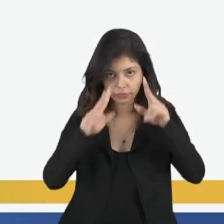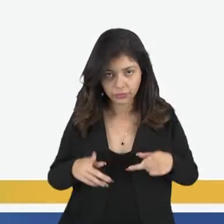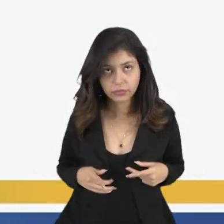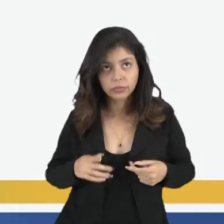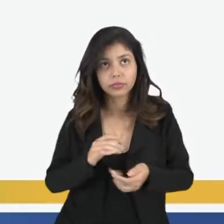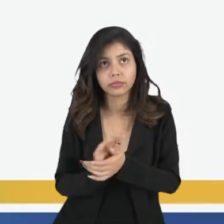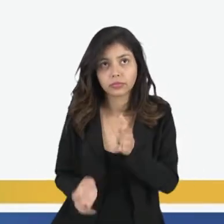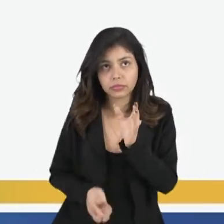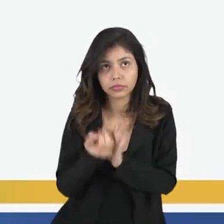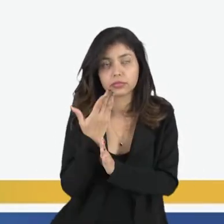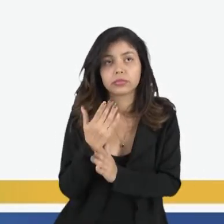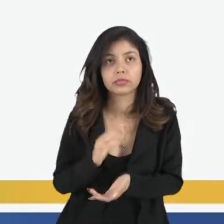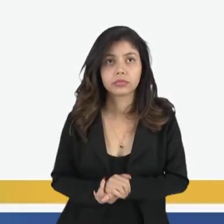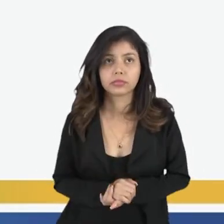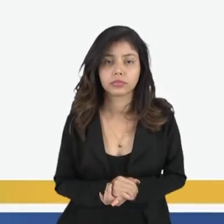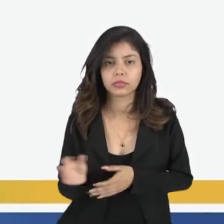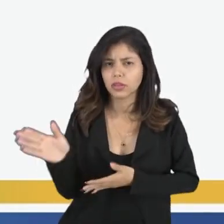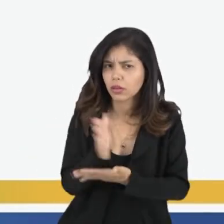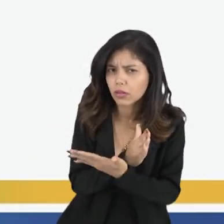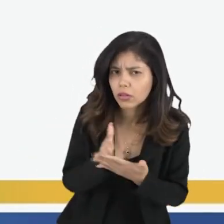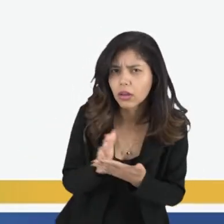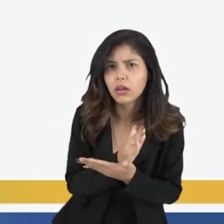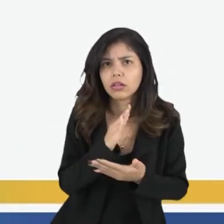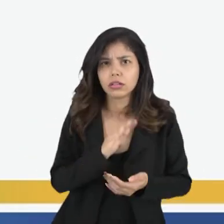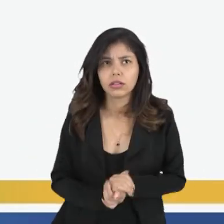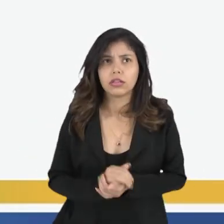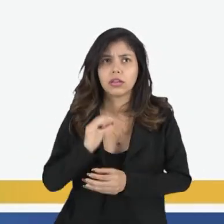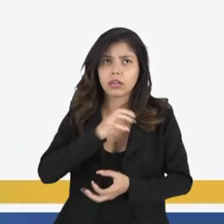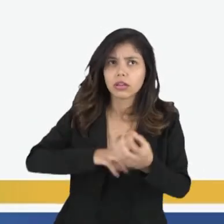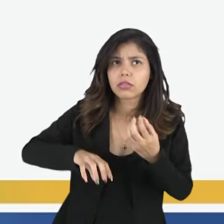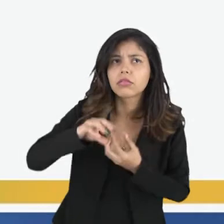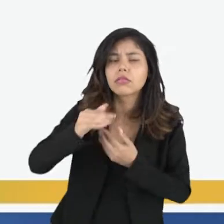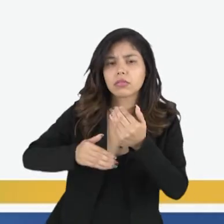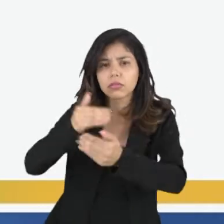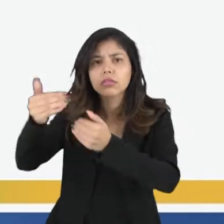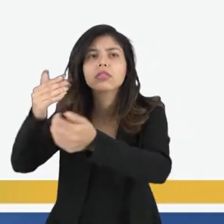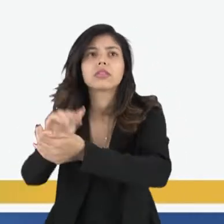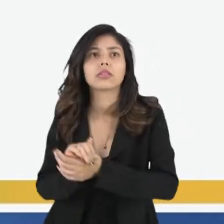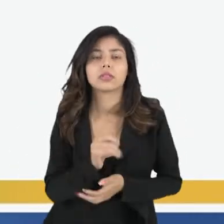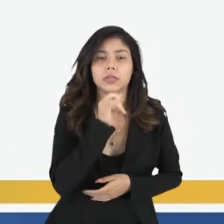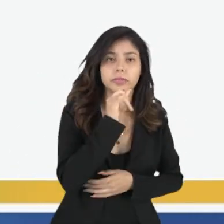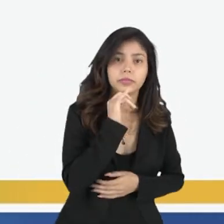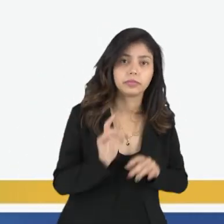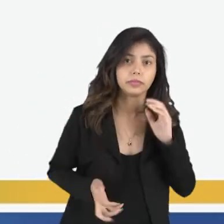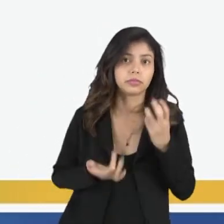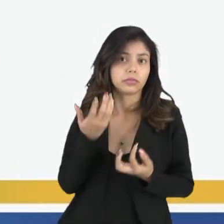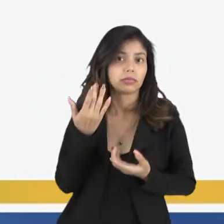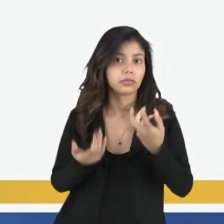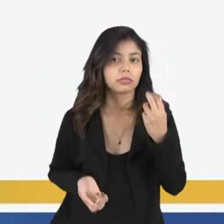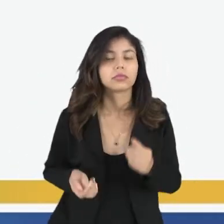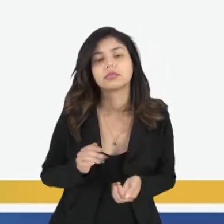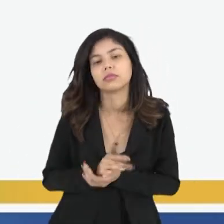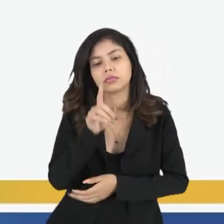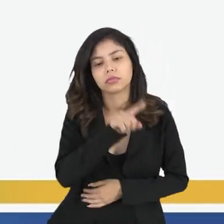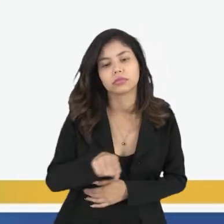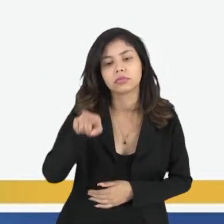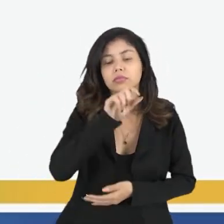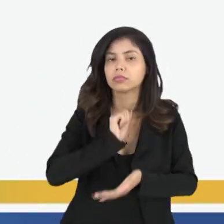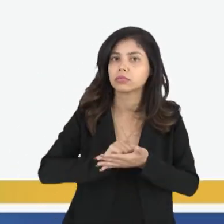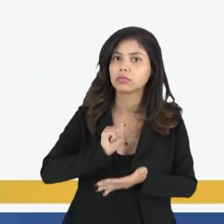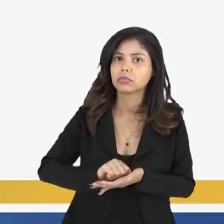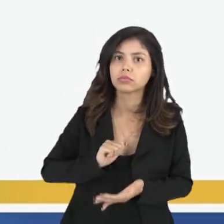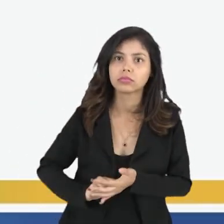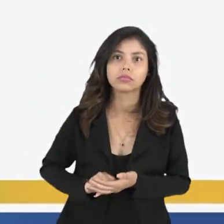E aí onde surgiu algumas evoluções para o homem, como o fogo, a roda, a